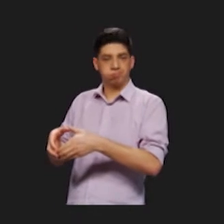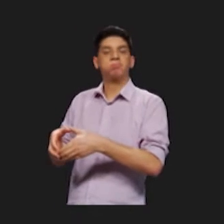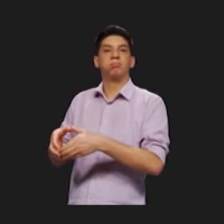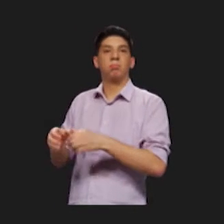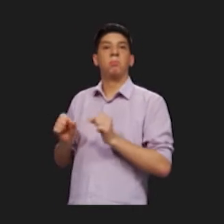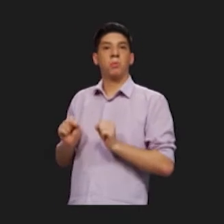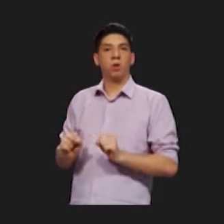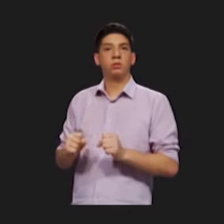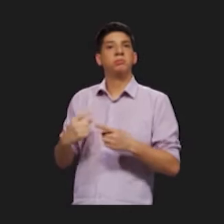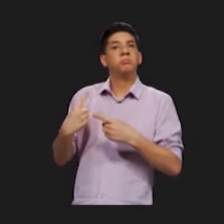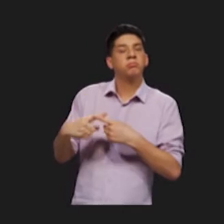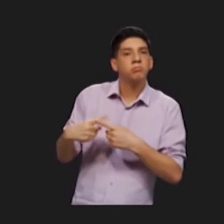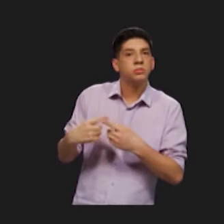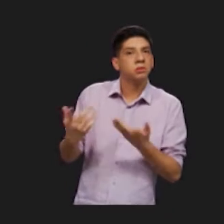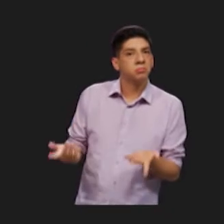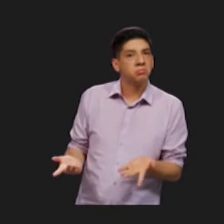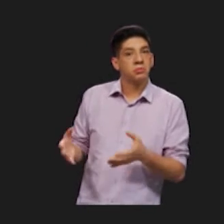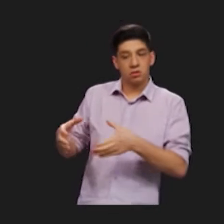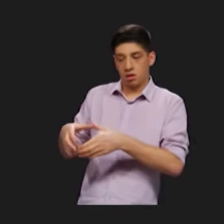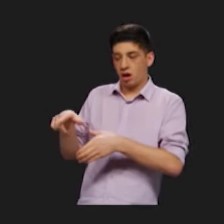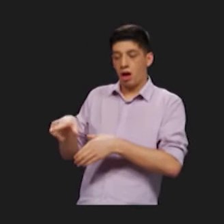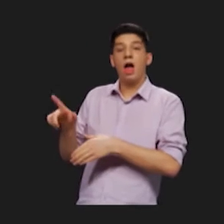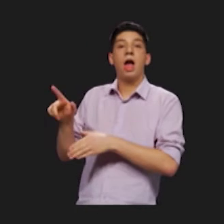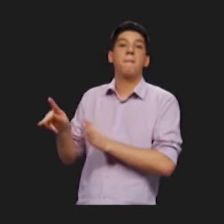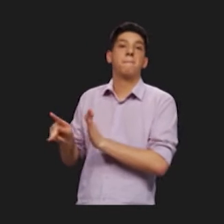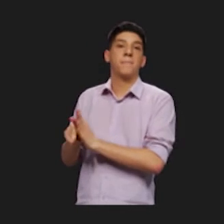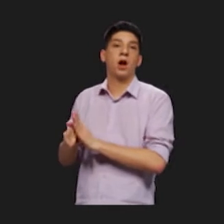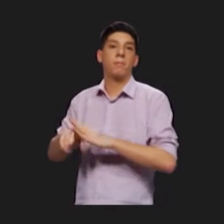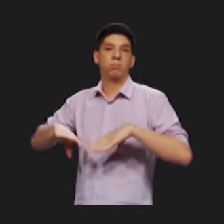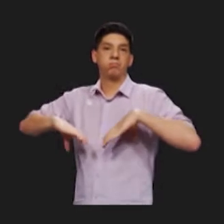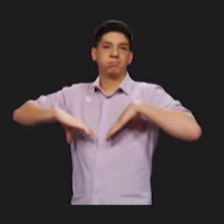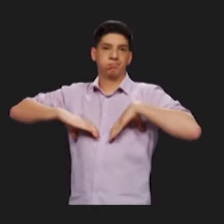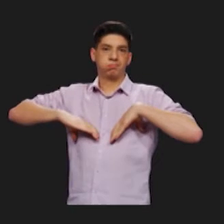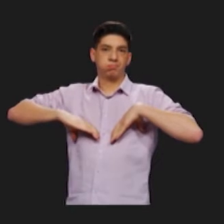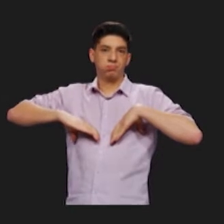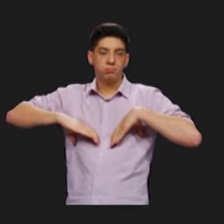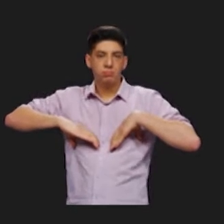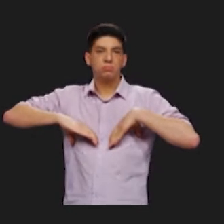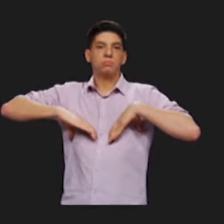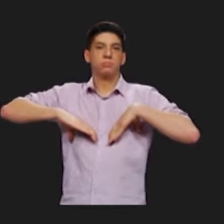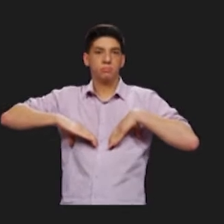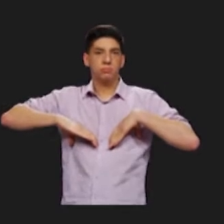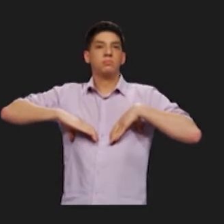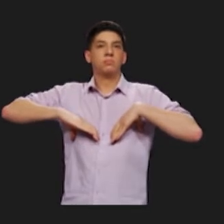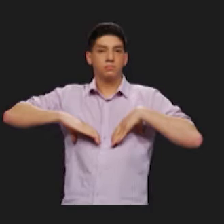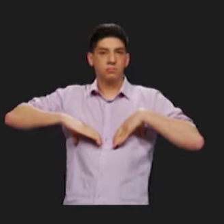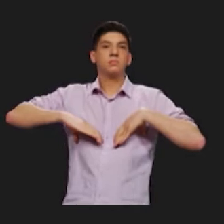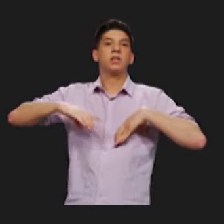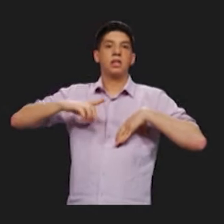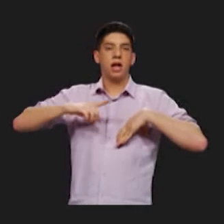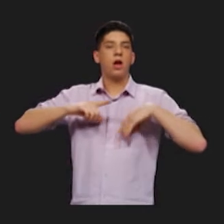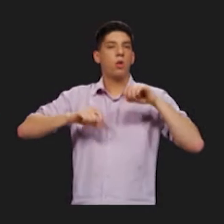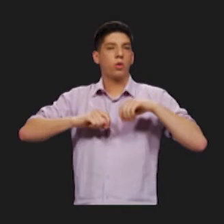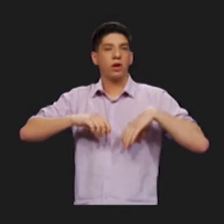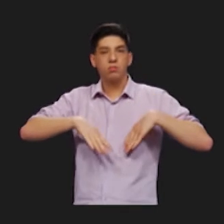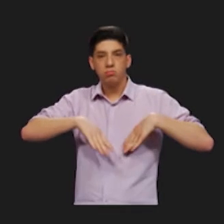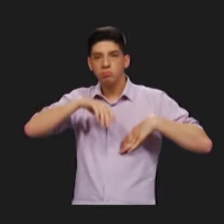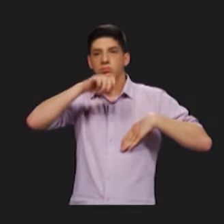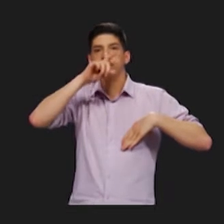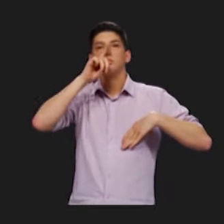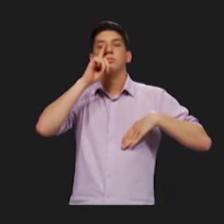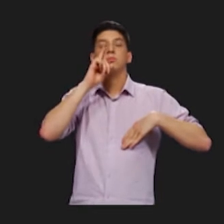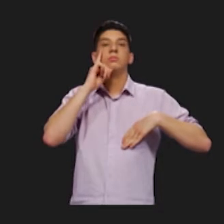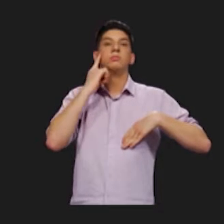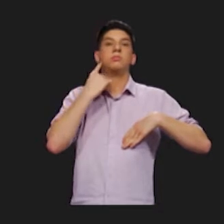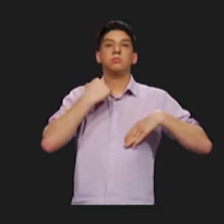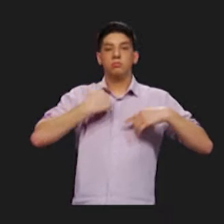elas afetam geralmente o pulmão, porque como eu falei para vocês, existem os caminhos que o ar vai percorrendo até chegar ao pulmão. E